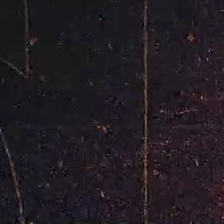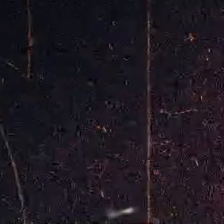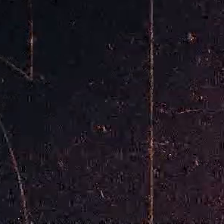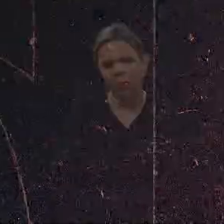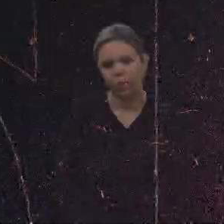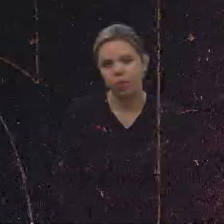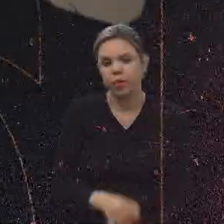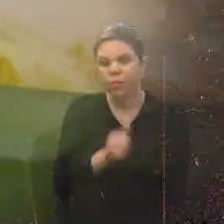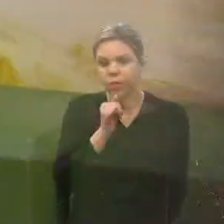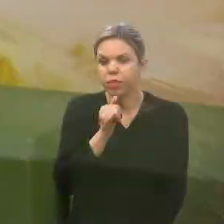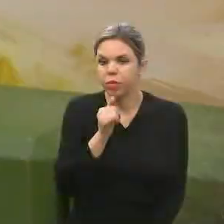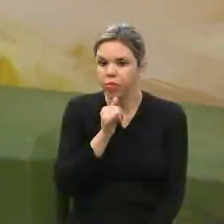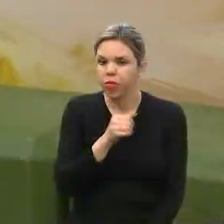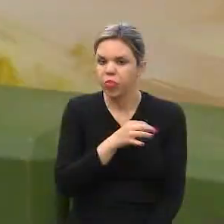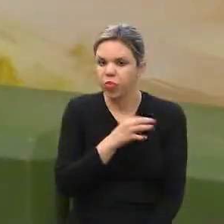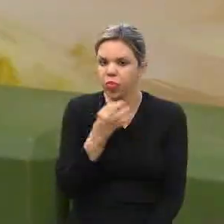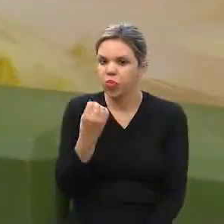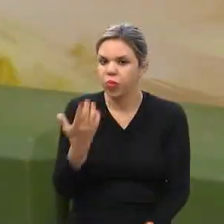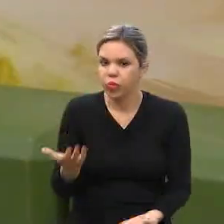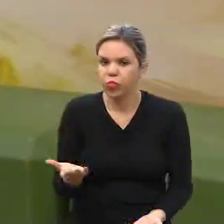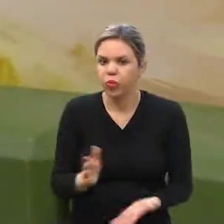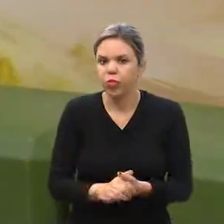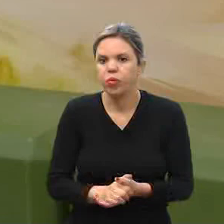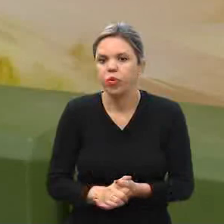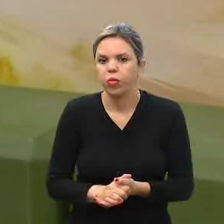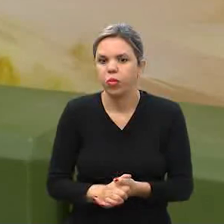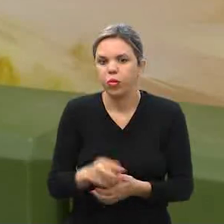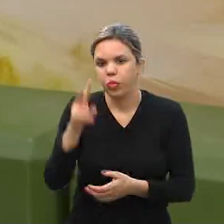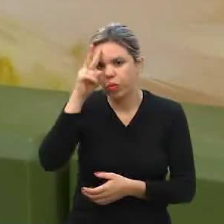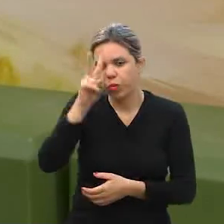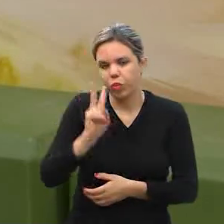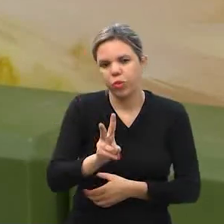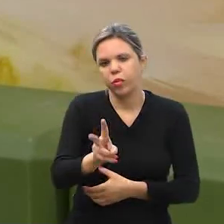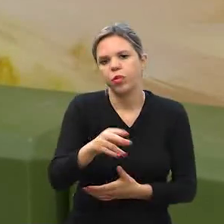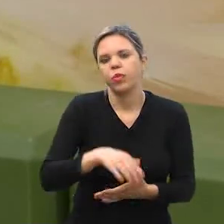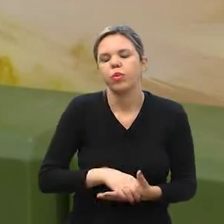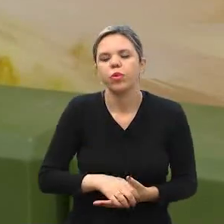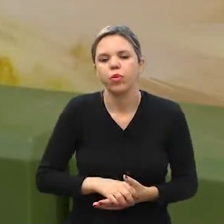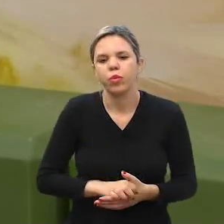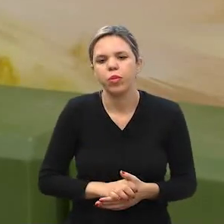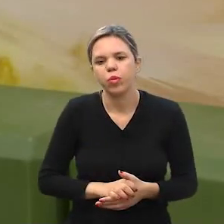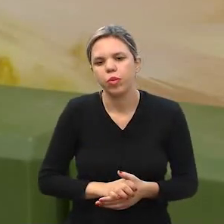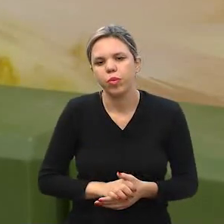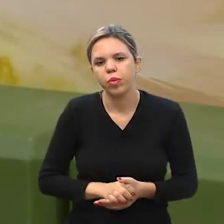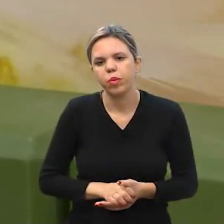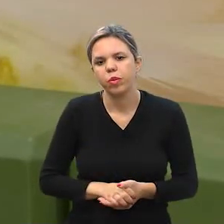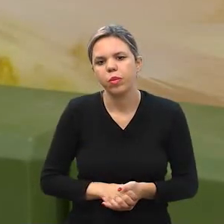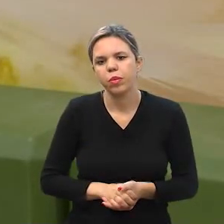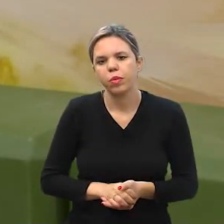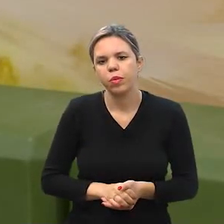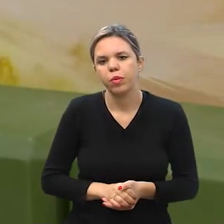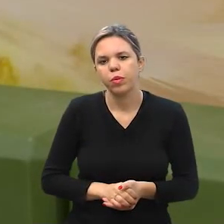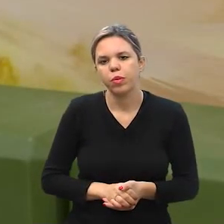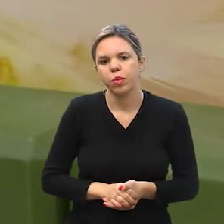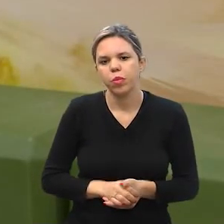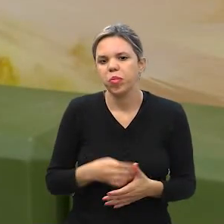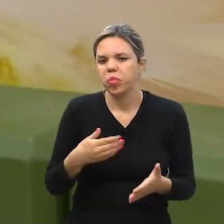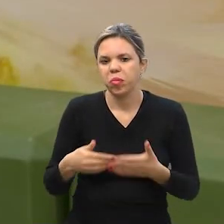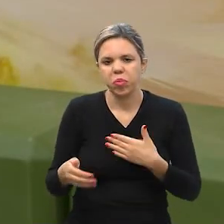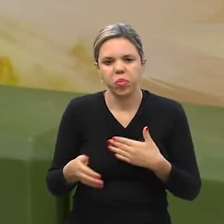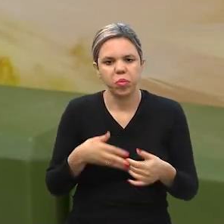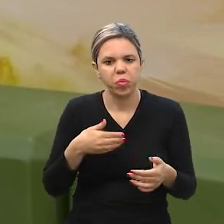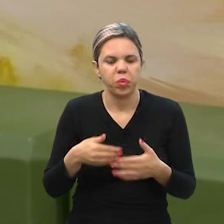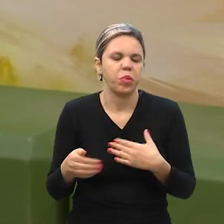É um exemplo que deve ser lembrado o tempo inteiro, né? E